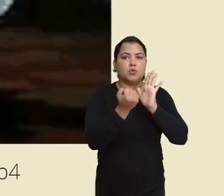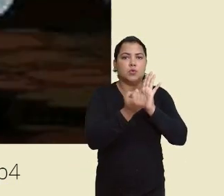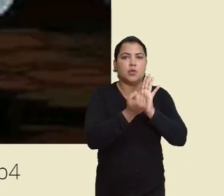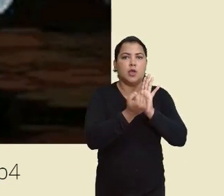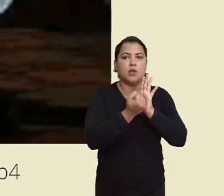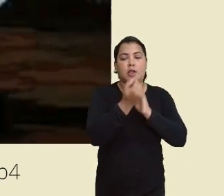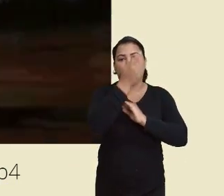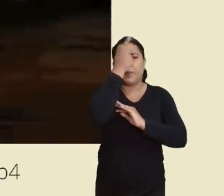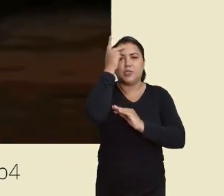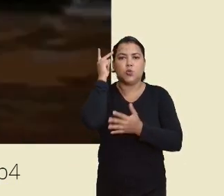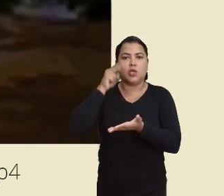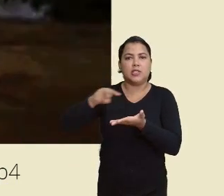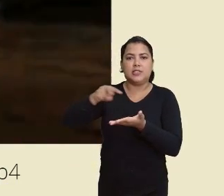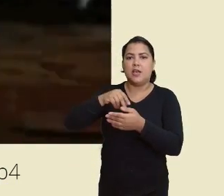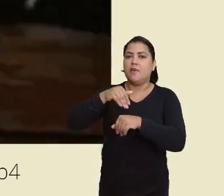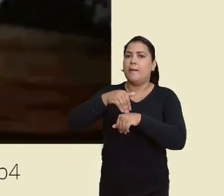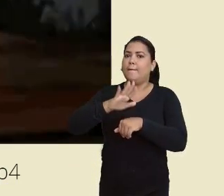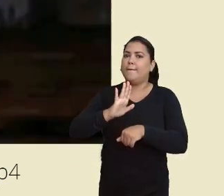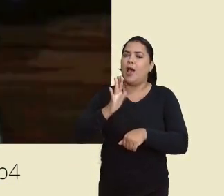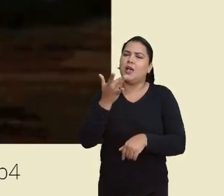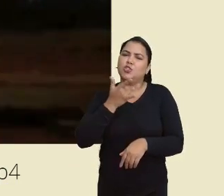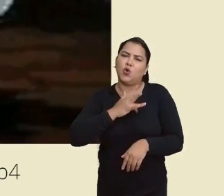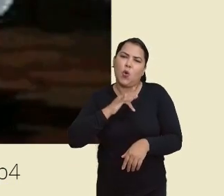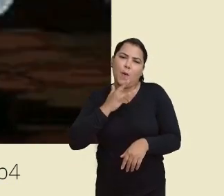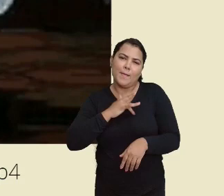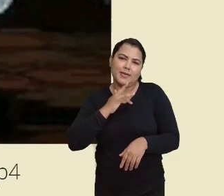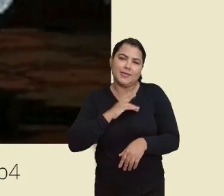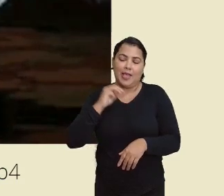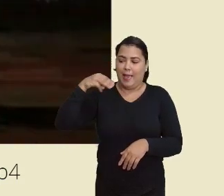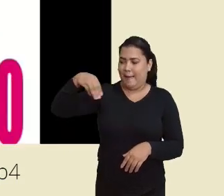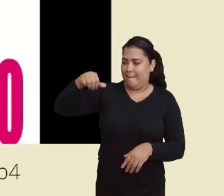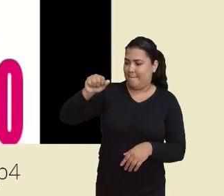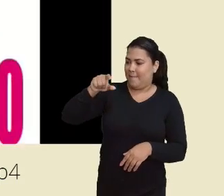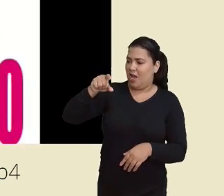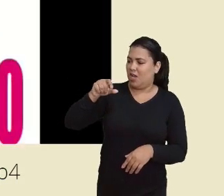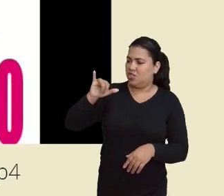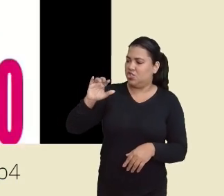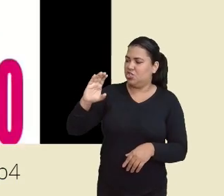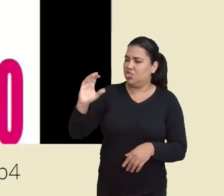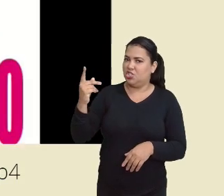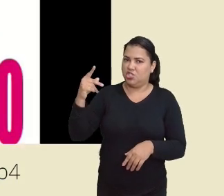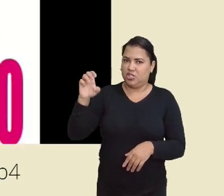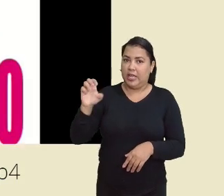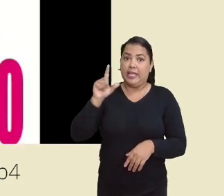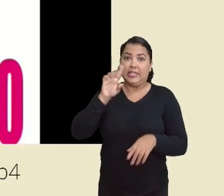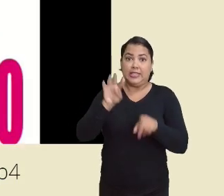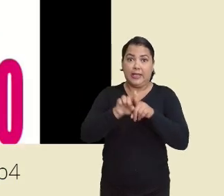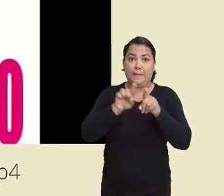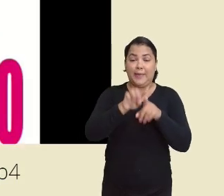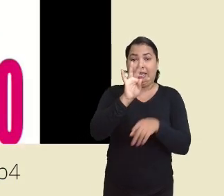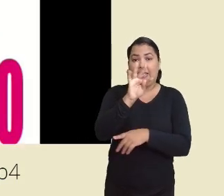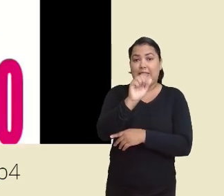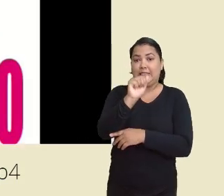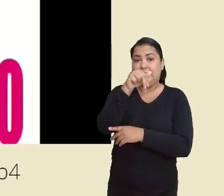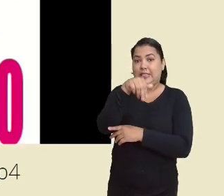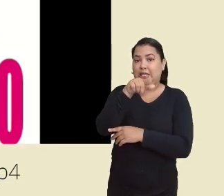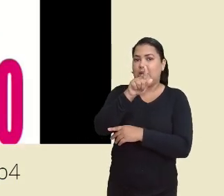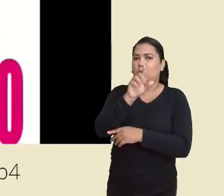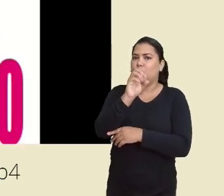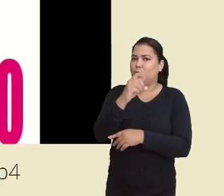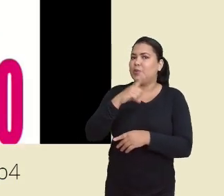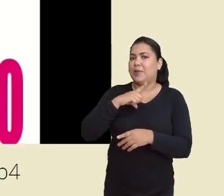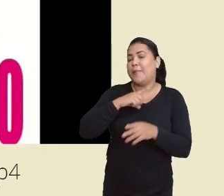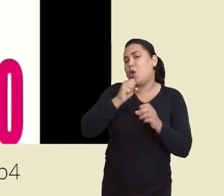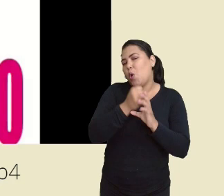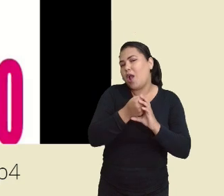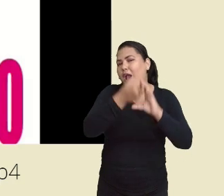danças mais românticas, como o machixe e o tango. Assim como vários outros aspectos culturais, a